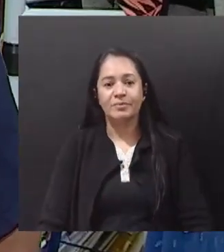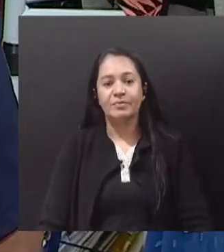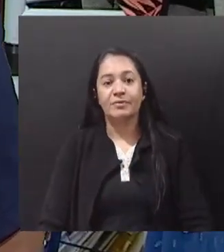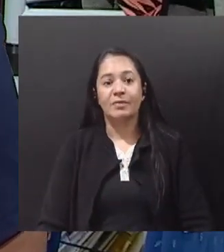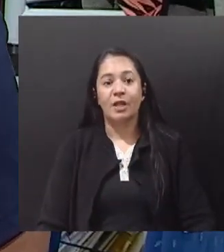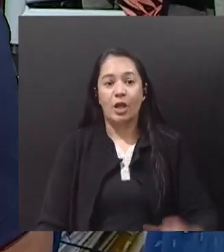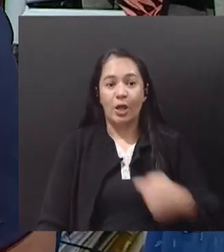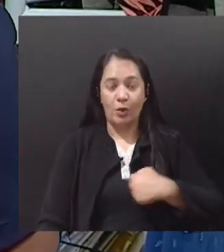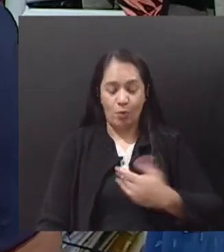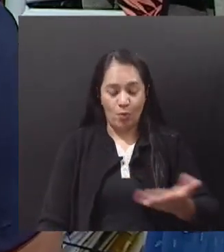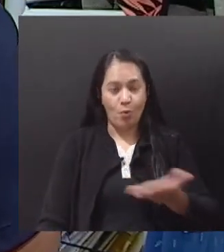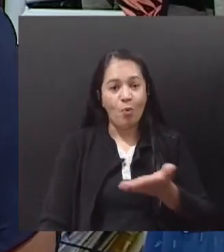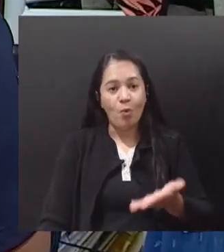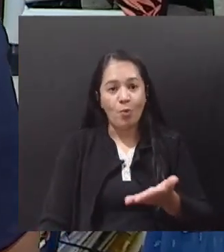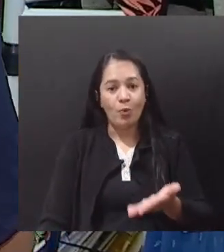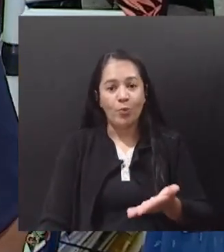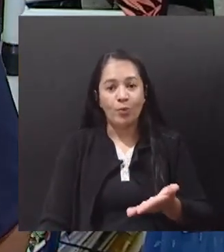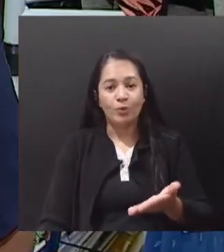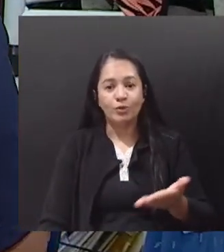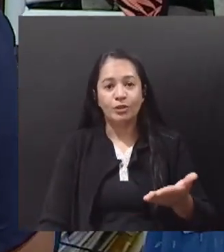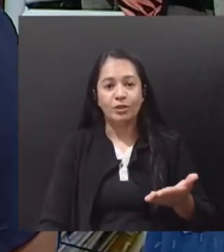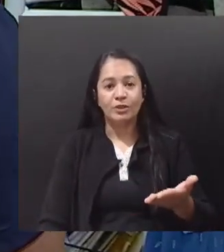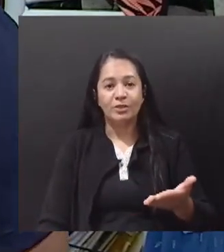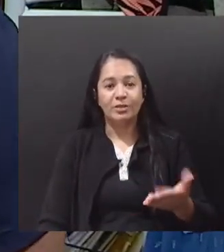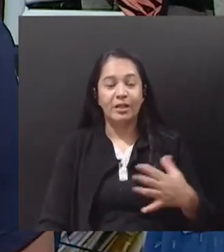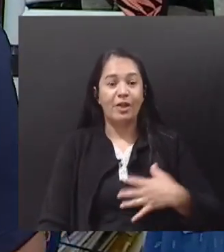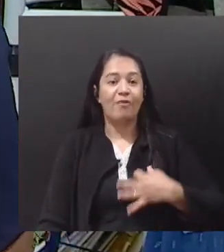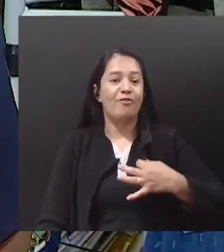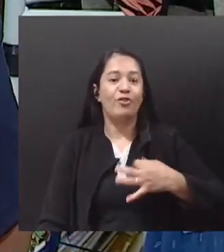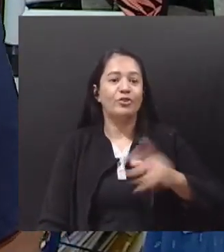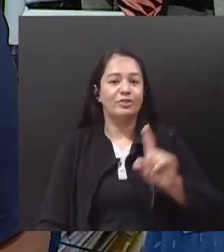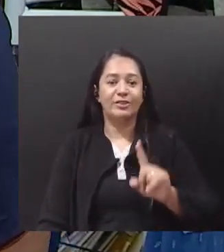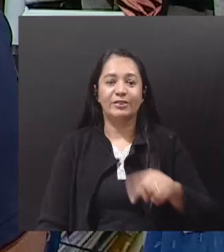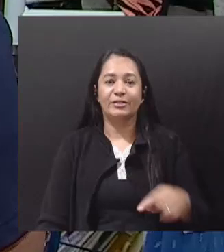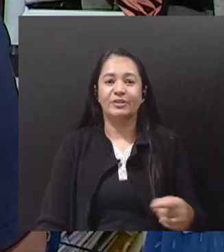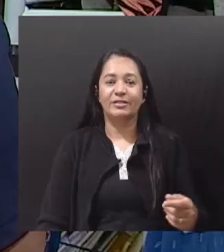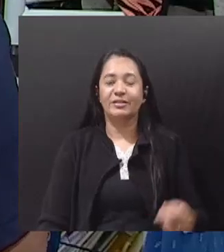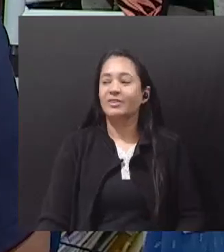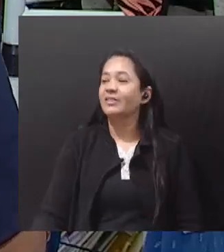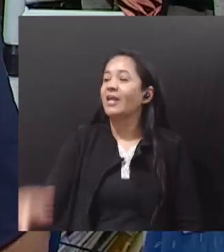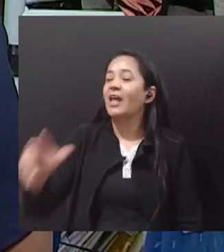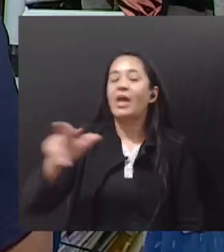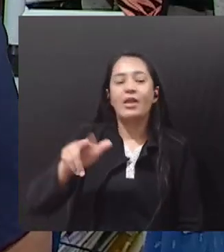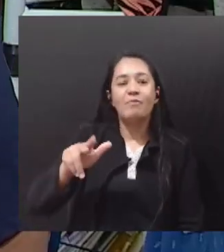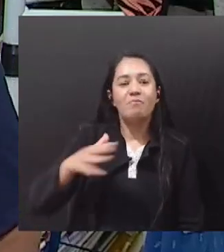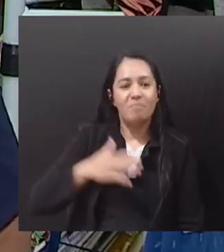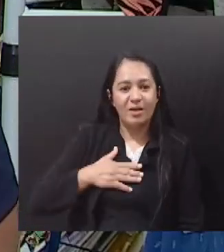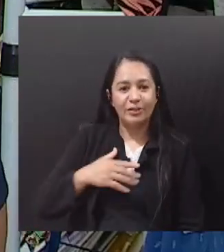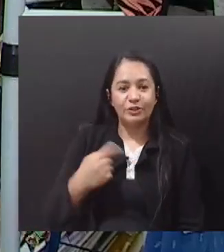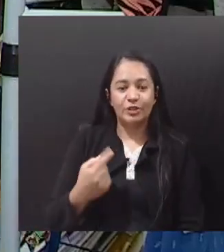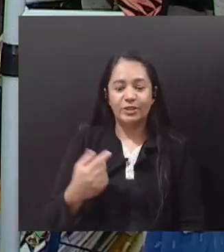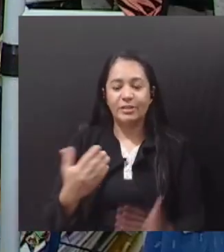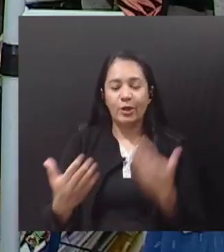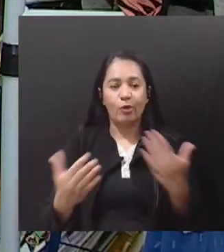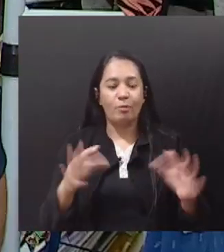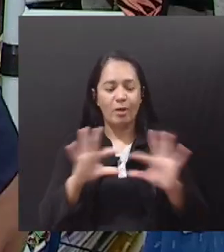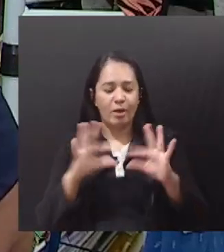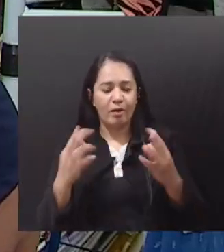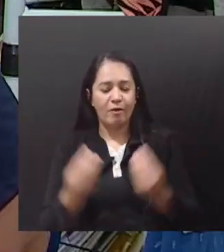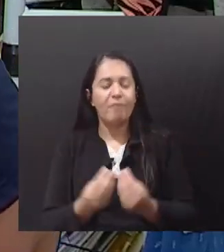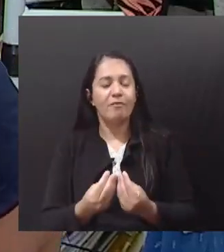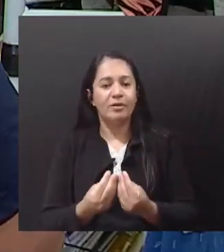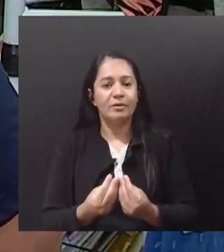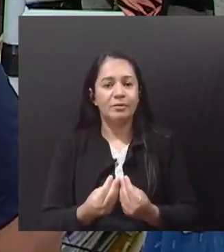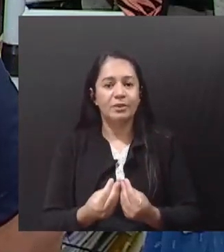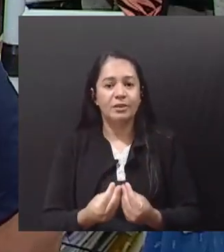hoje, a gente não fala nem voluntários, eu chamo as meninas, né, de irmãs, porque assim, viramos uma grande família, né? E além